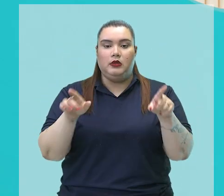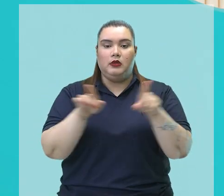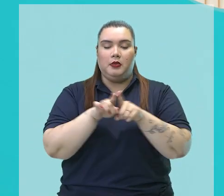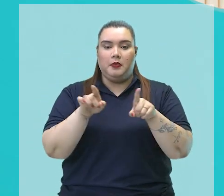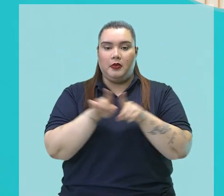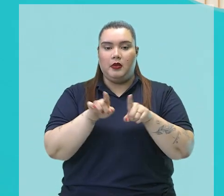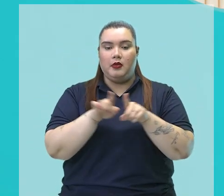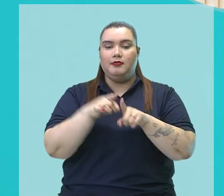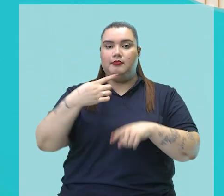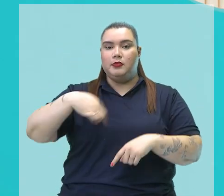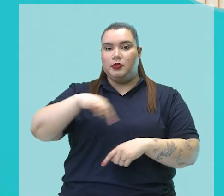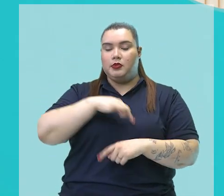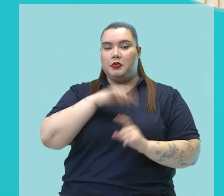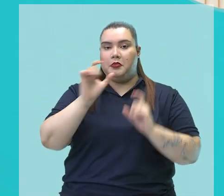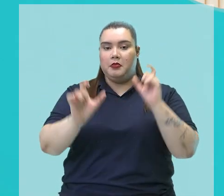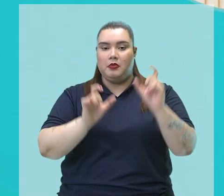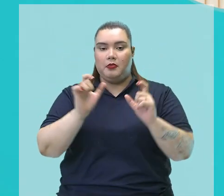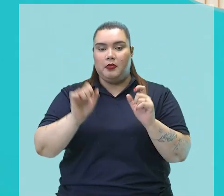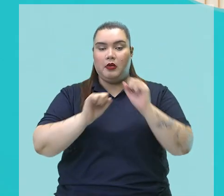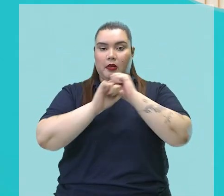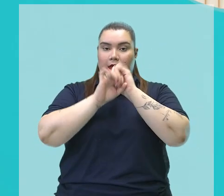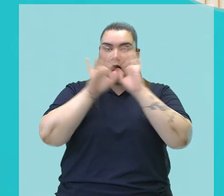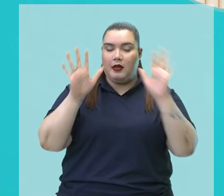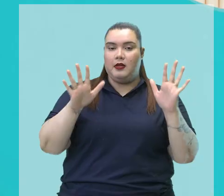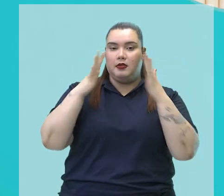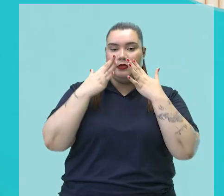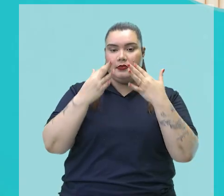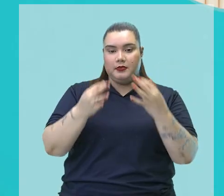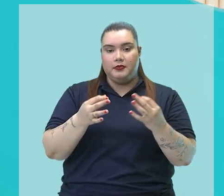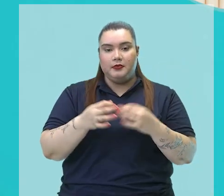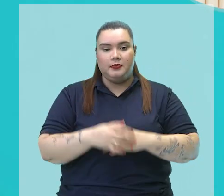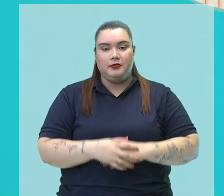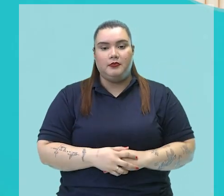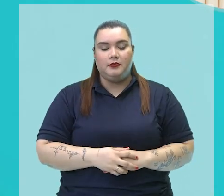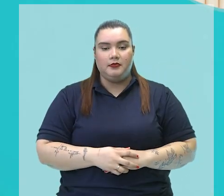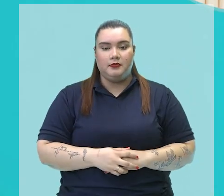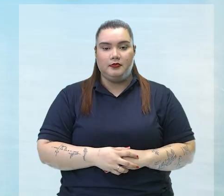Também aí para a gente ampliar o vocabulário. Prestem bastante atenção.